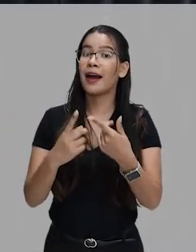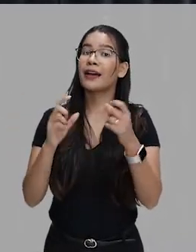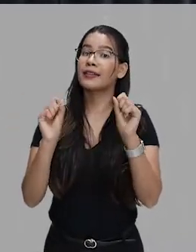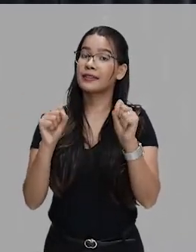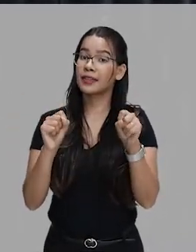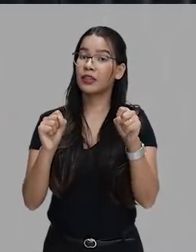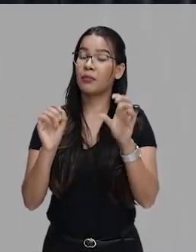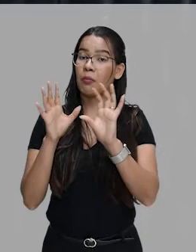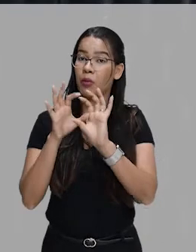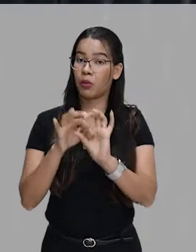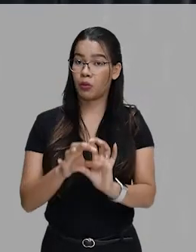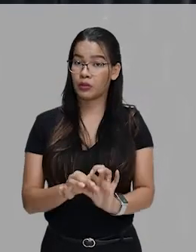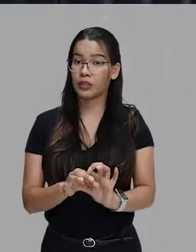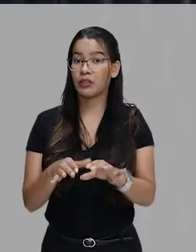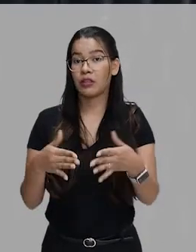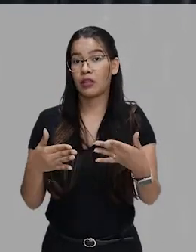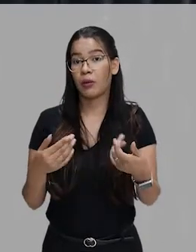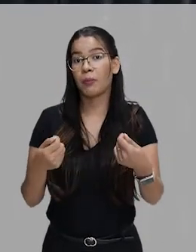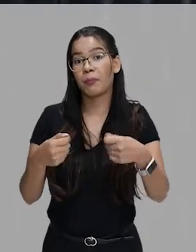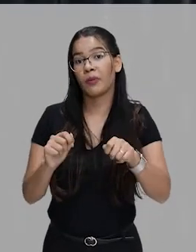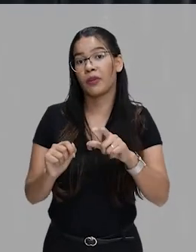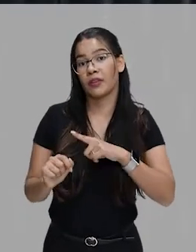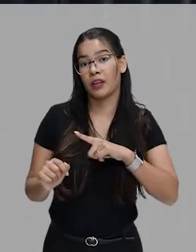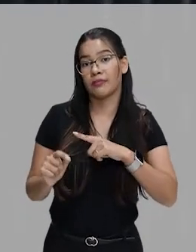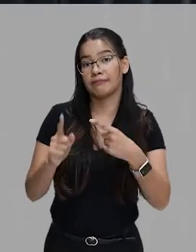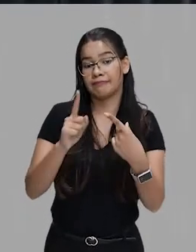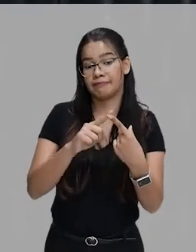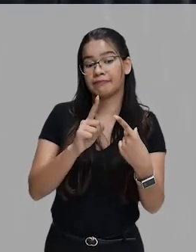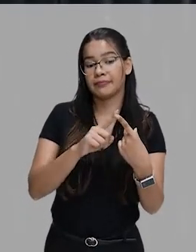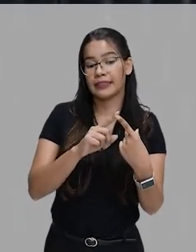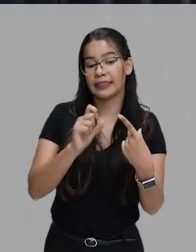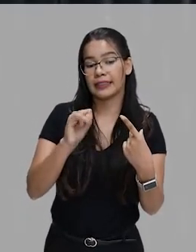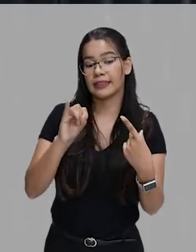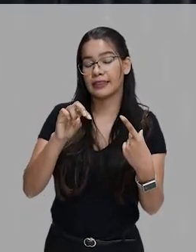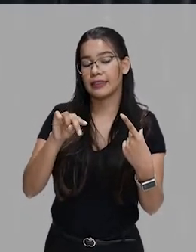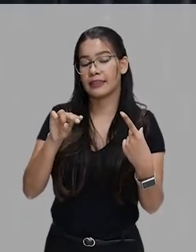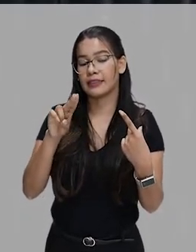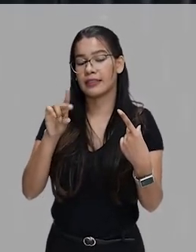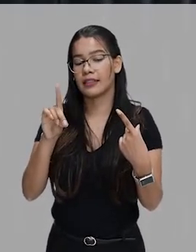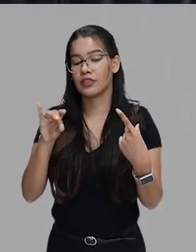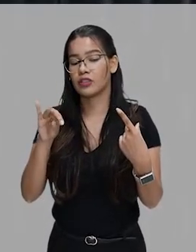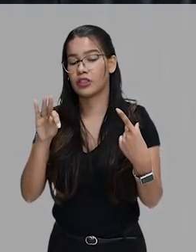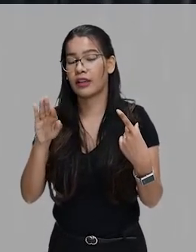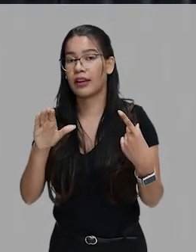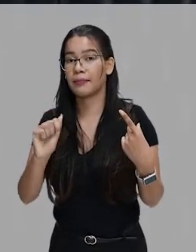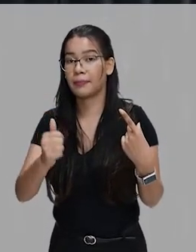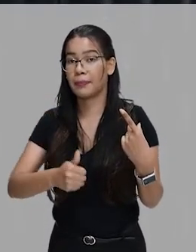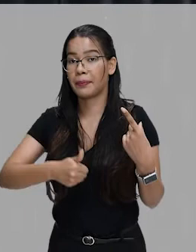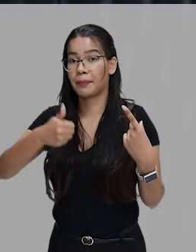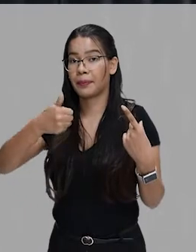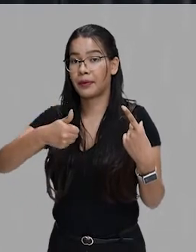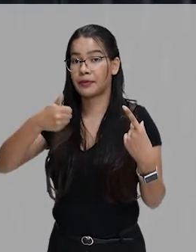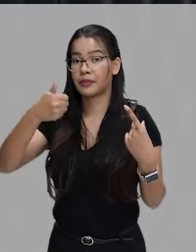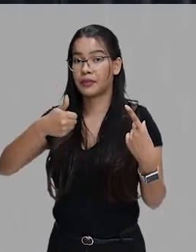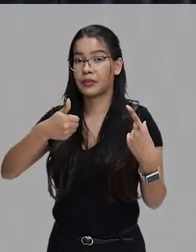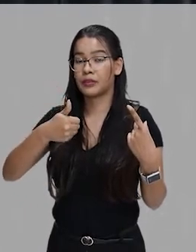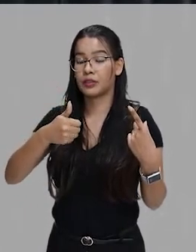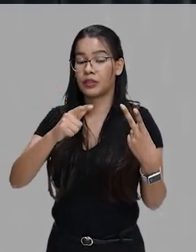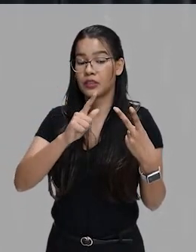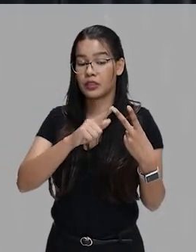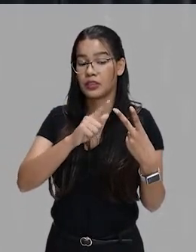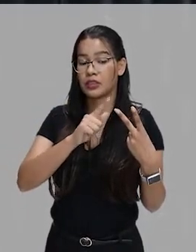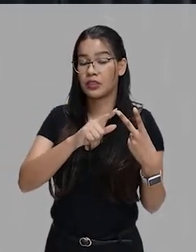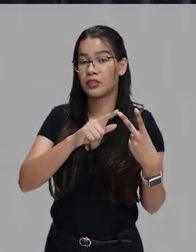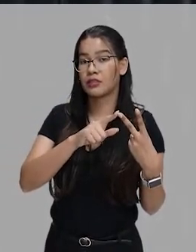certo? Então, eu posso ter uma oração coordenada sindética, primeiro, com uma conjunção iniciando, e